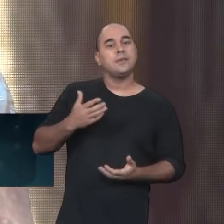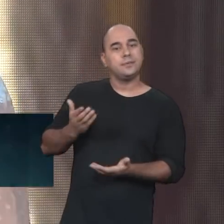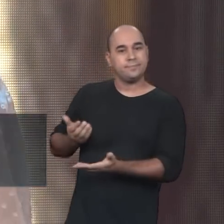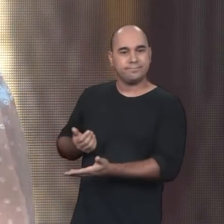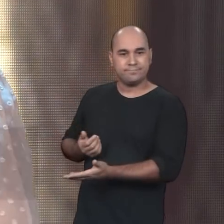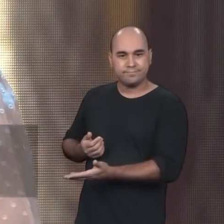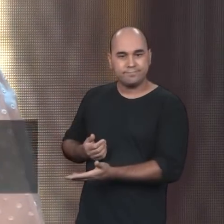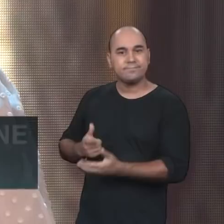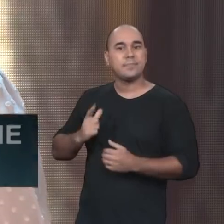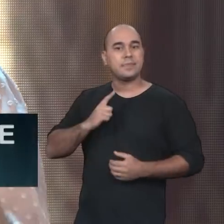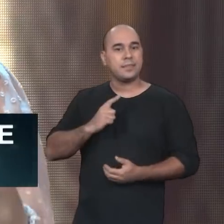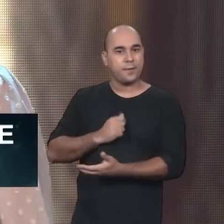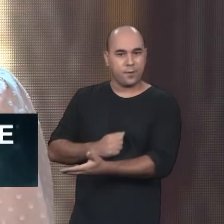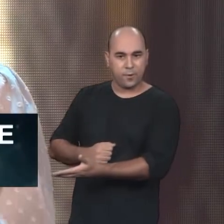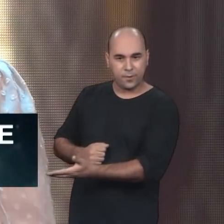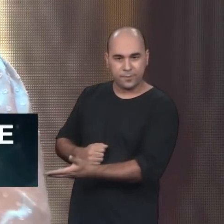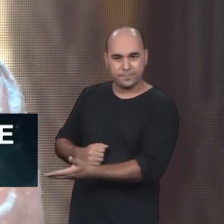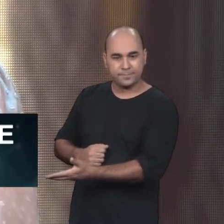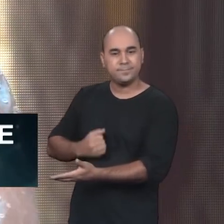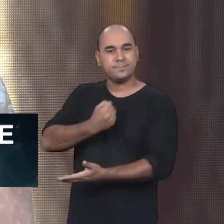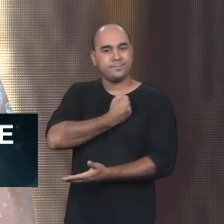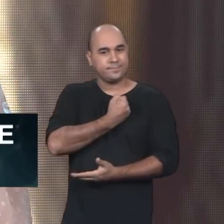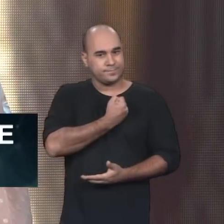27 31 21 ou